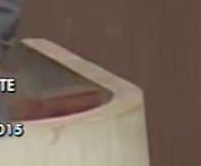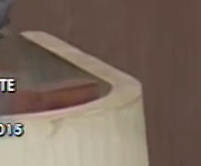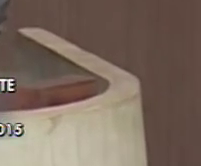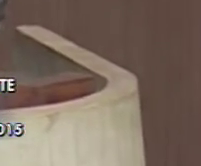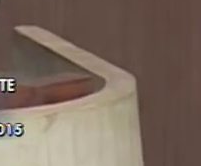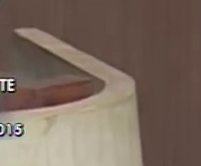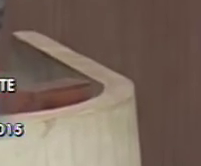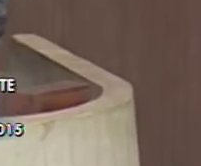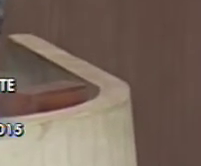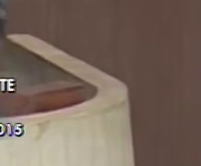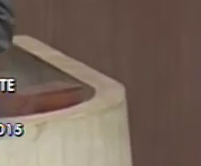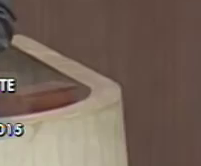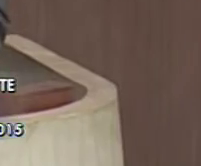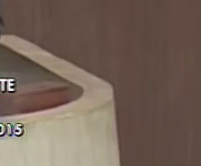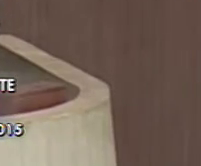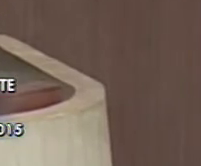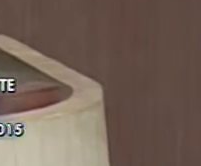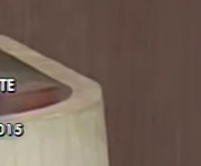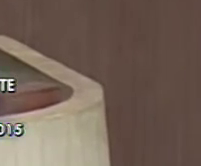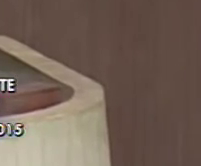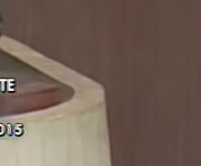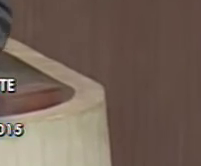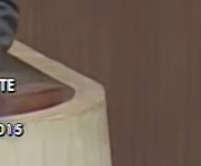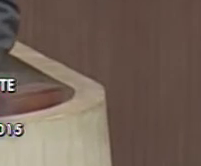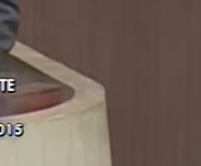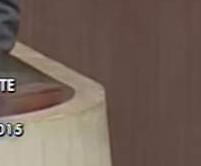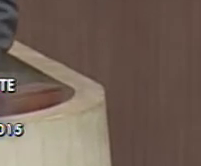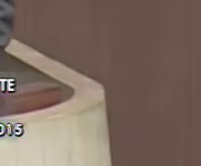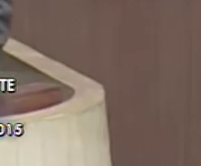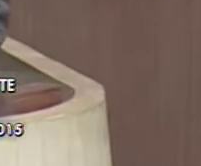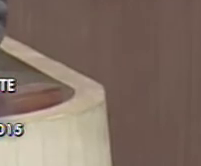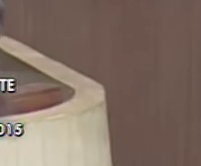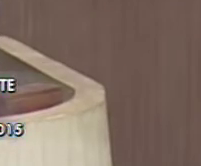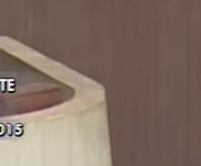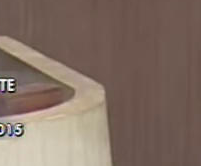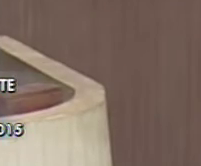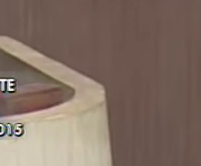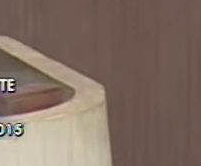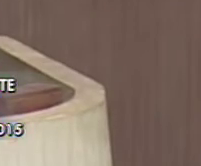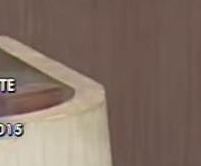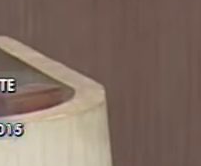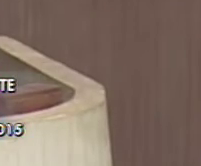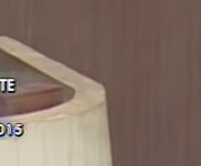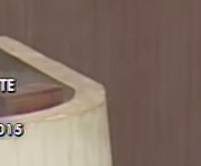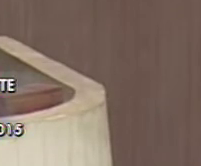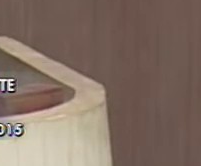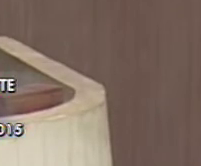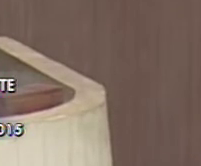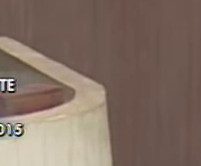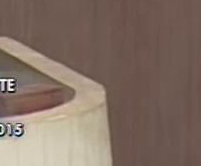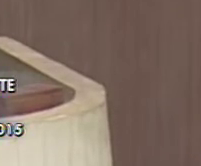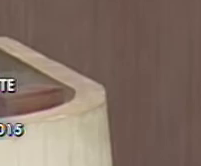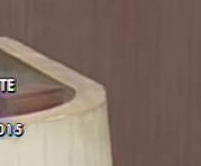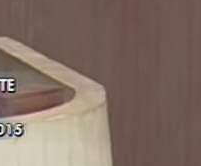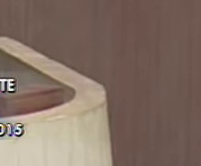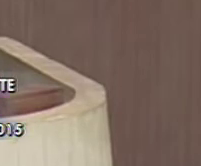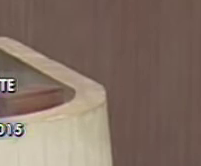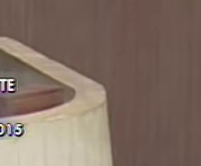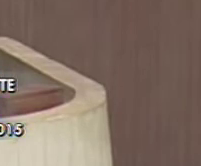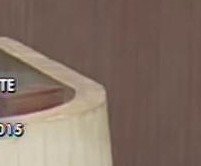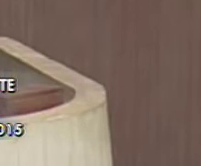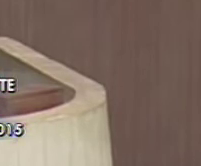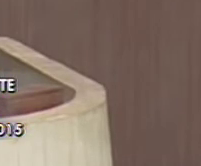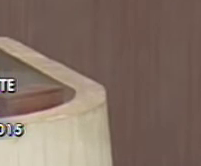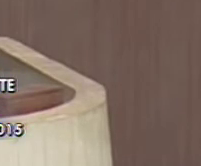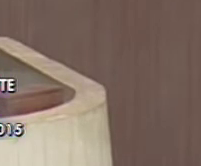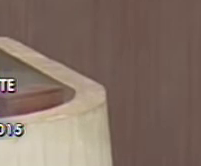agradecer as felicitações, o carinho demonstrado aqui pelos parlamentares e pelos trabalhadores aqui da casa, que